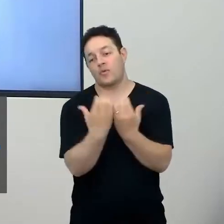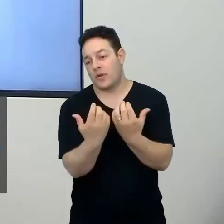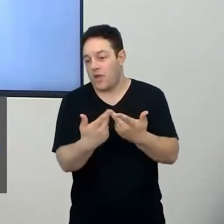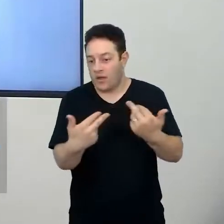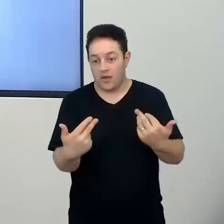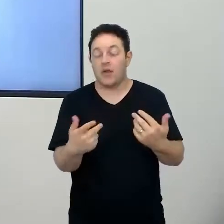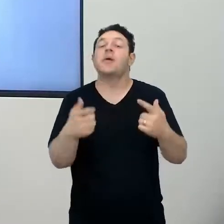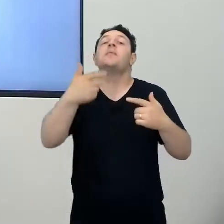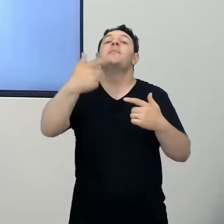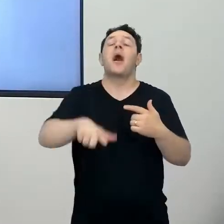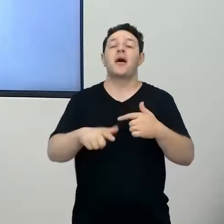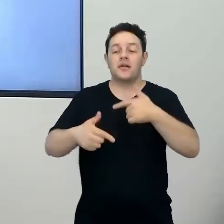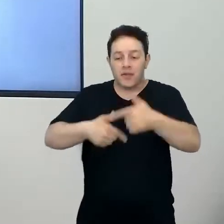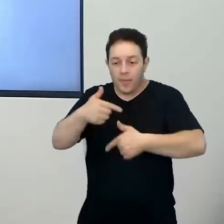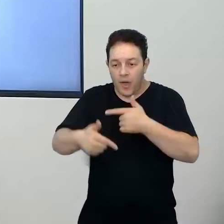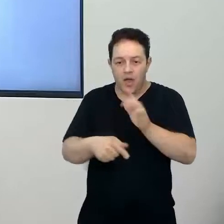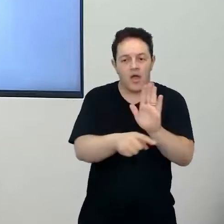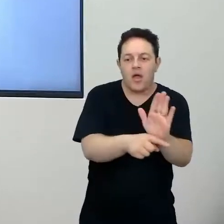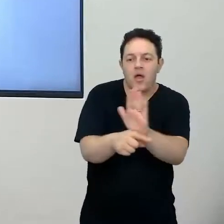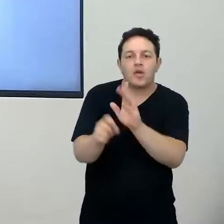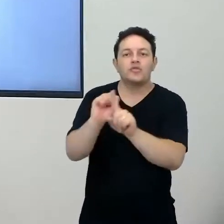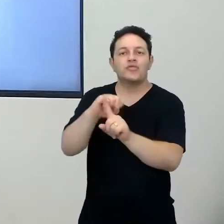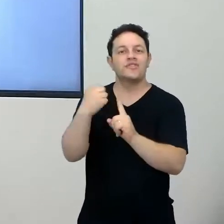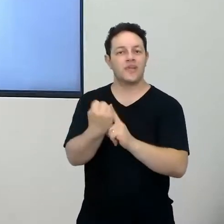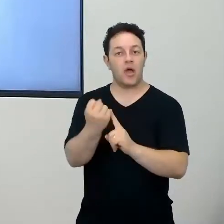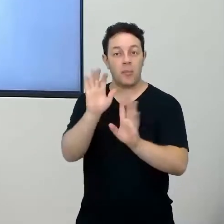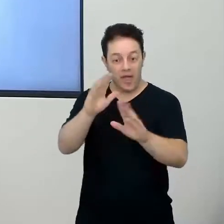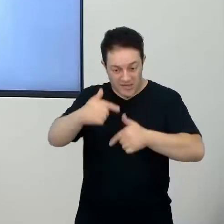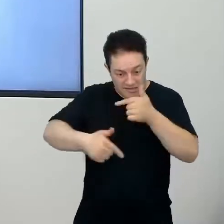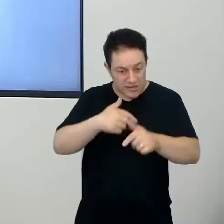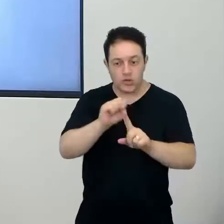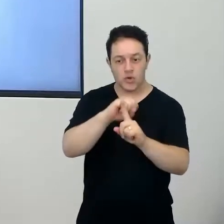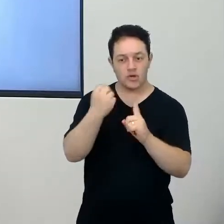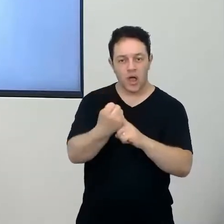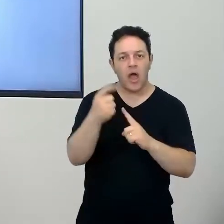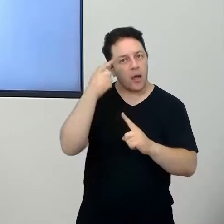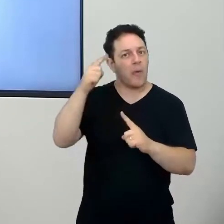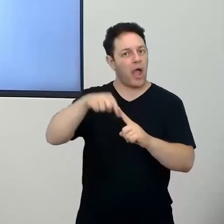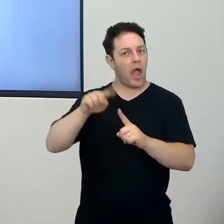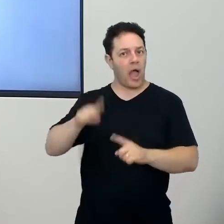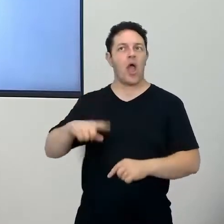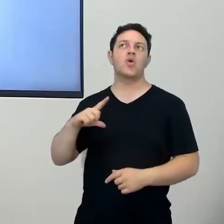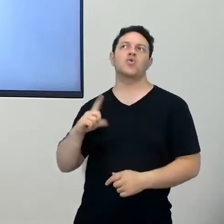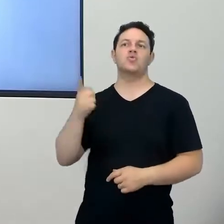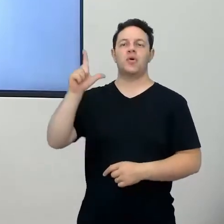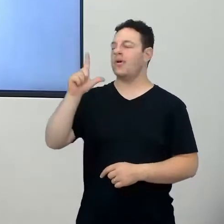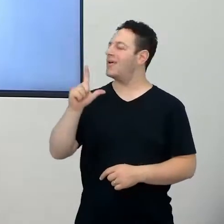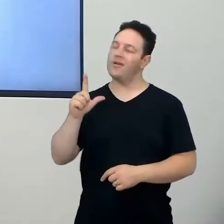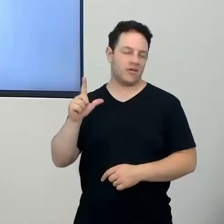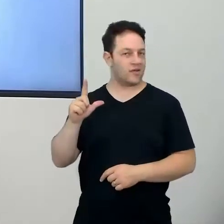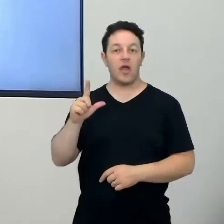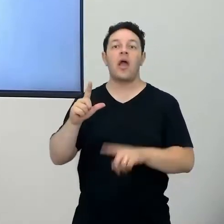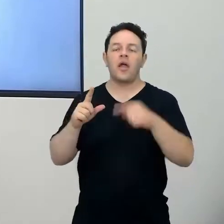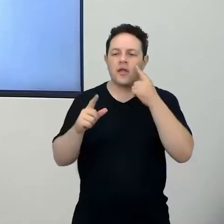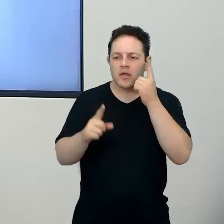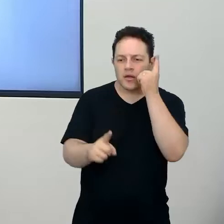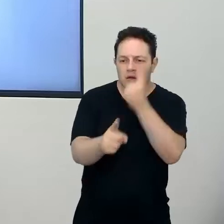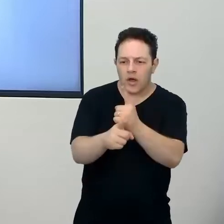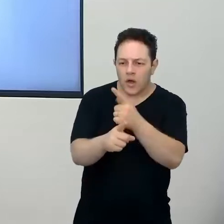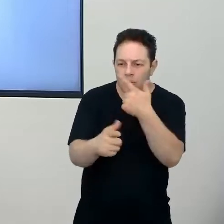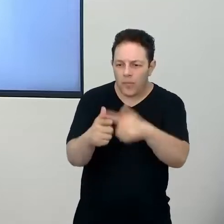serviço social. O serviço social ele não visa gerar lucro. No caso, ele visa reconhecer um problema